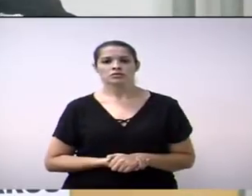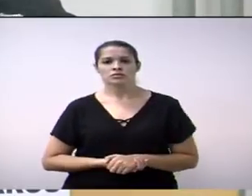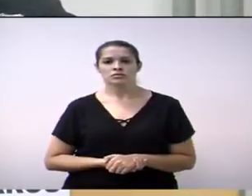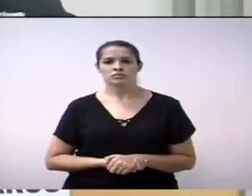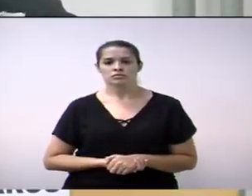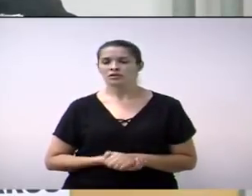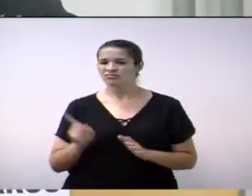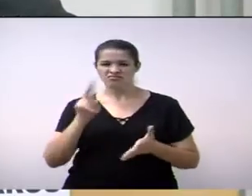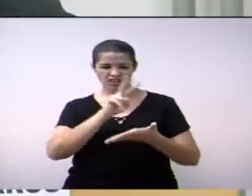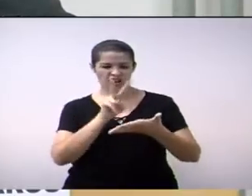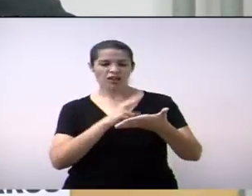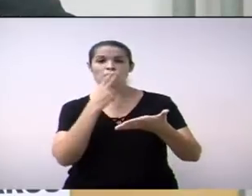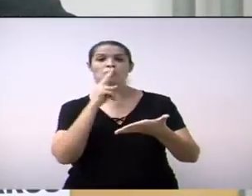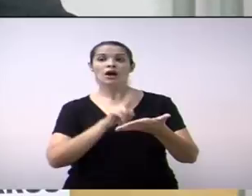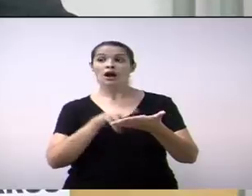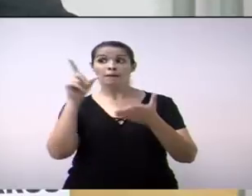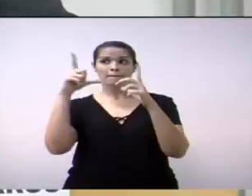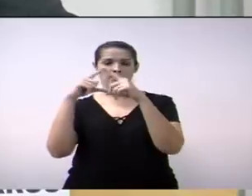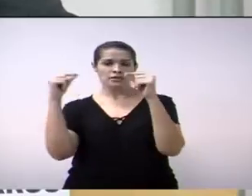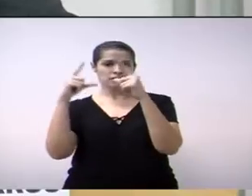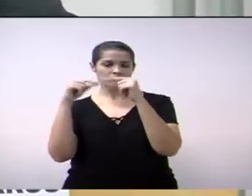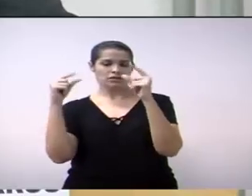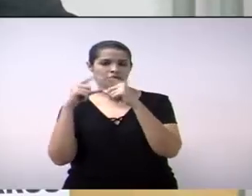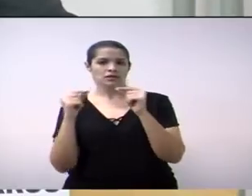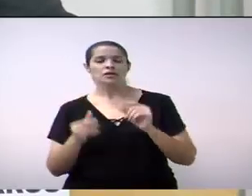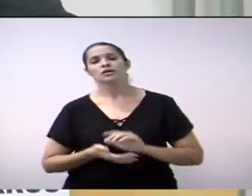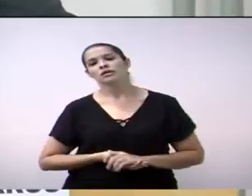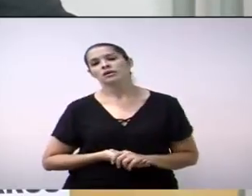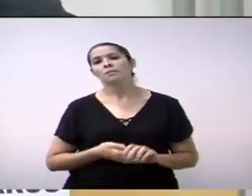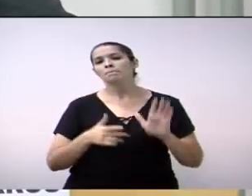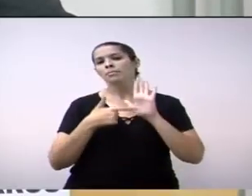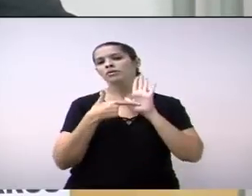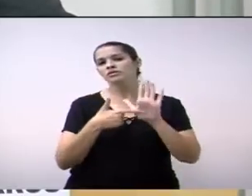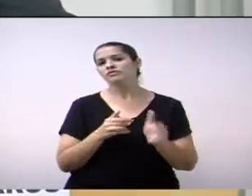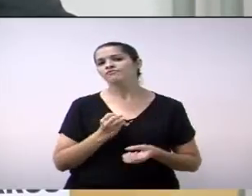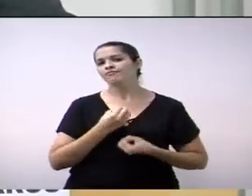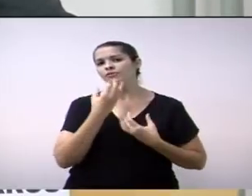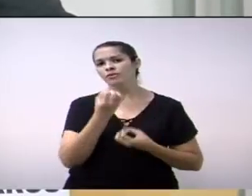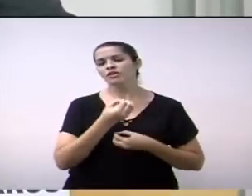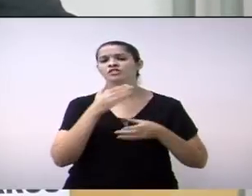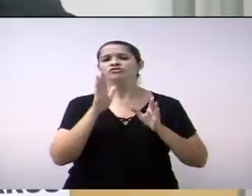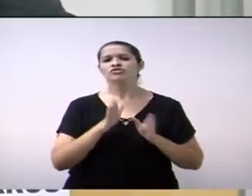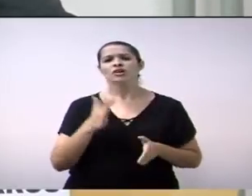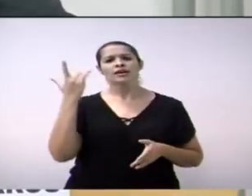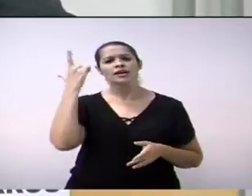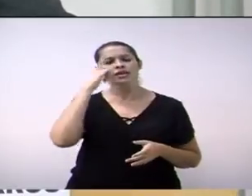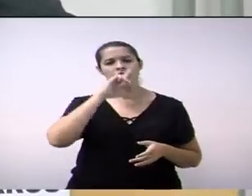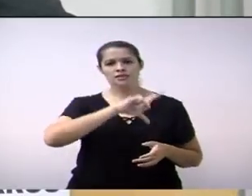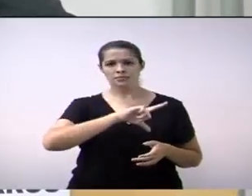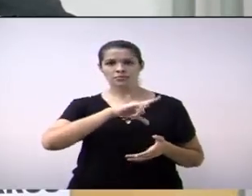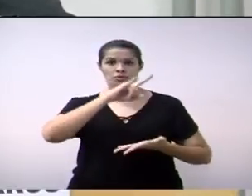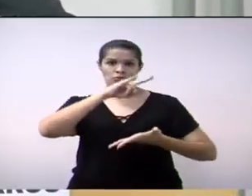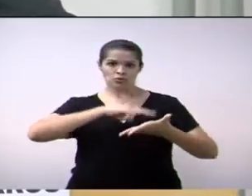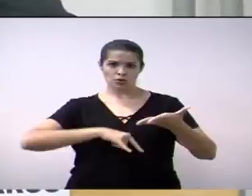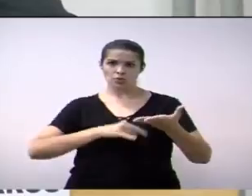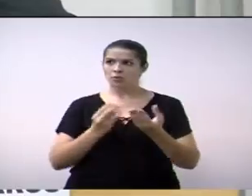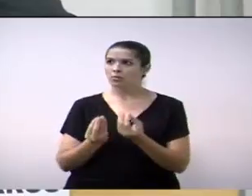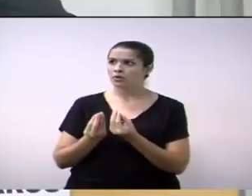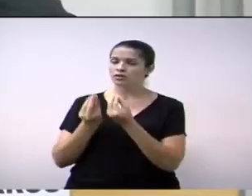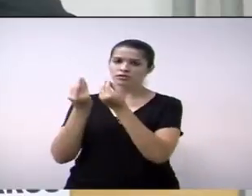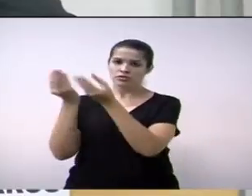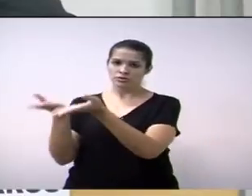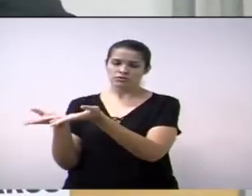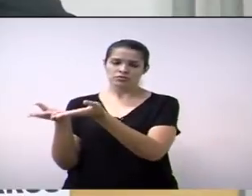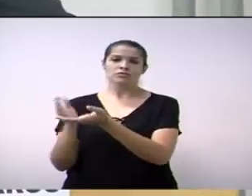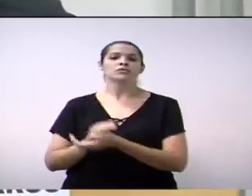legítimo representante no Estado, informar-lhe que iniciou o recebimento de proposta para o programa 2017 pelo meio do SINCONVE.